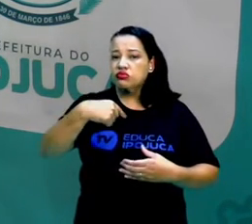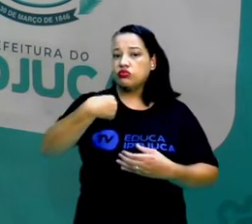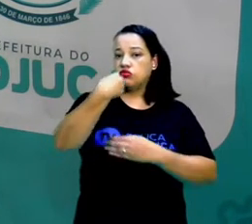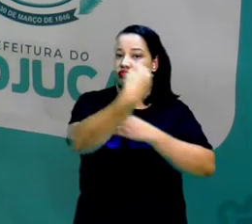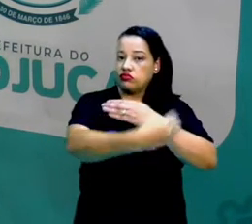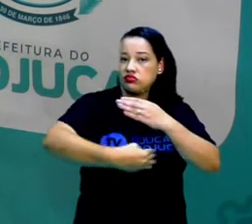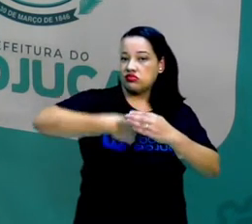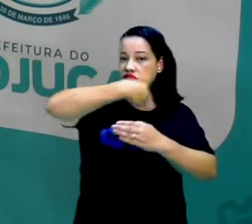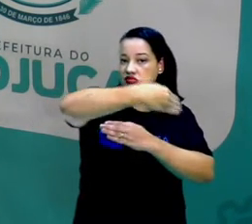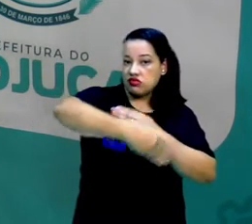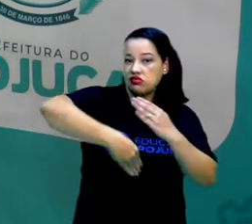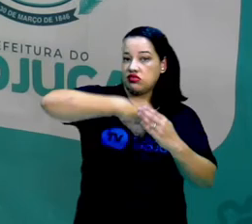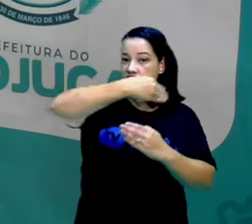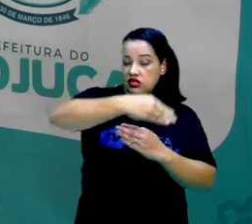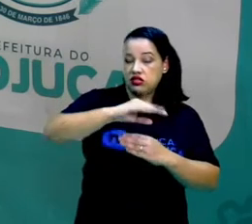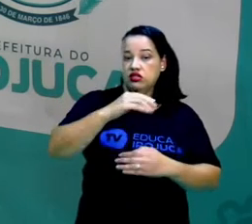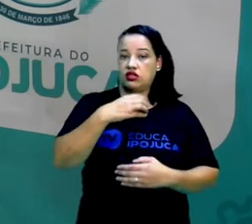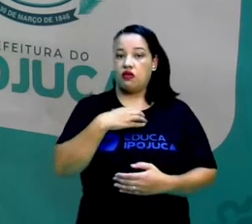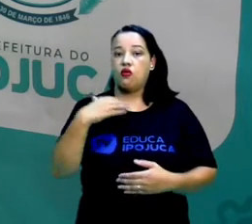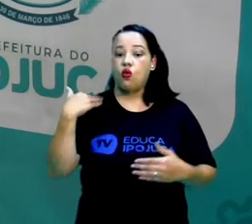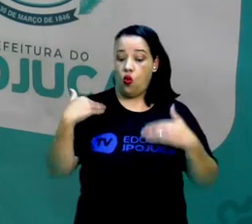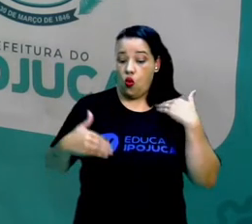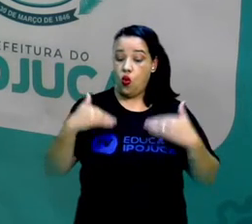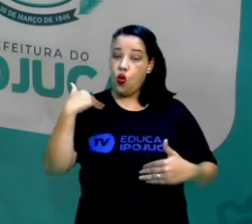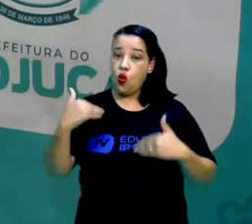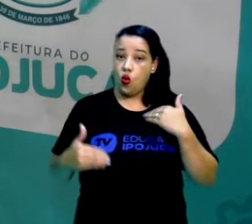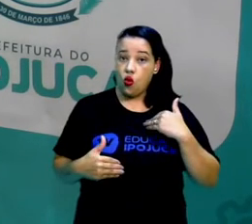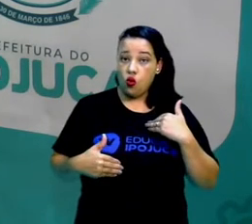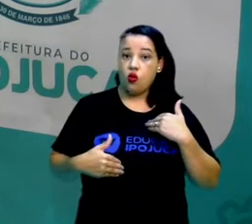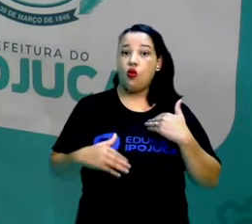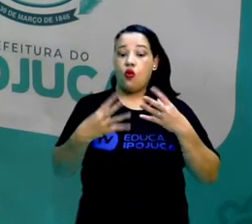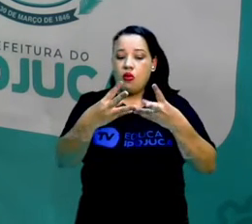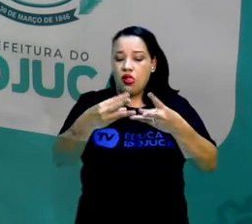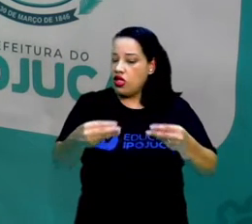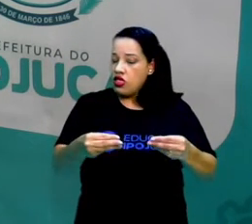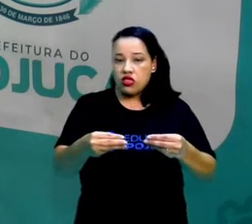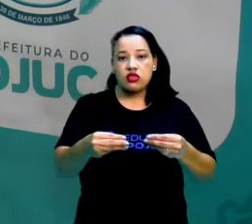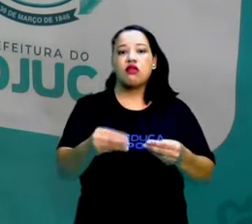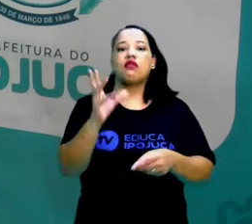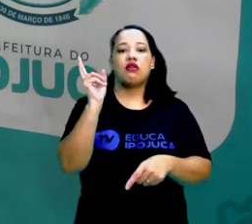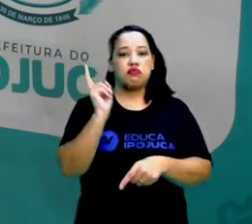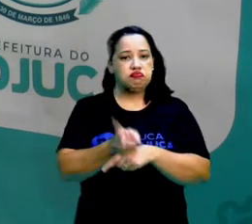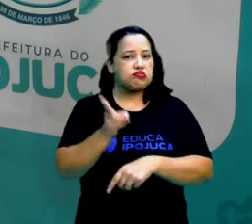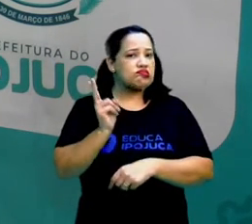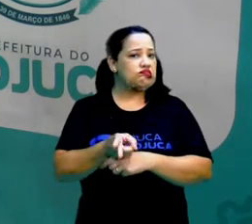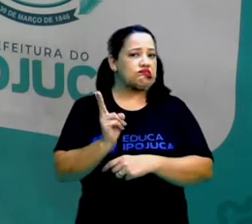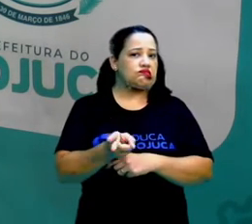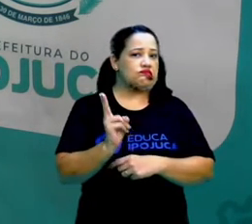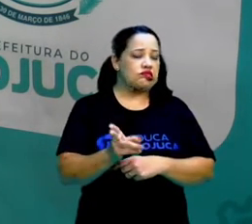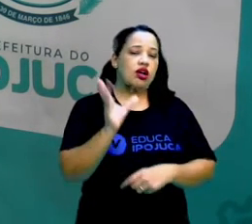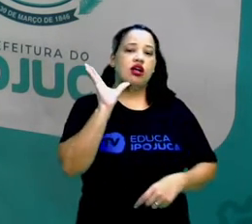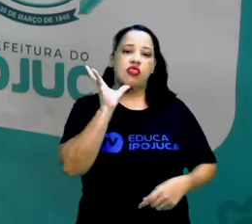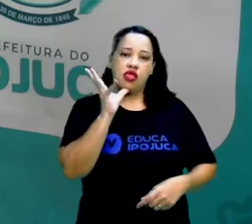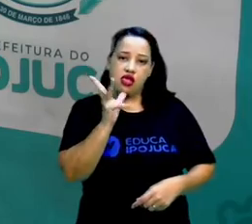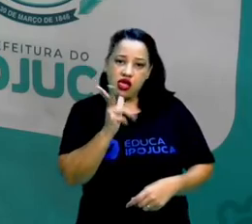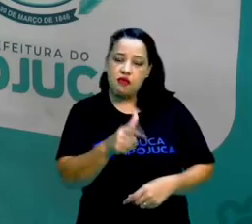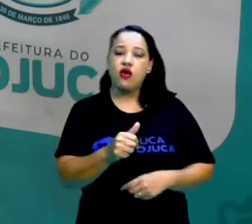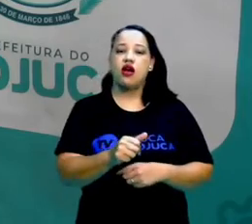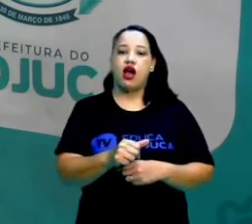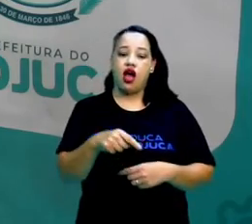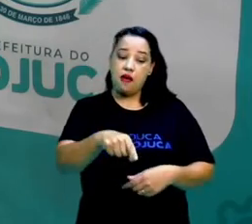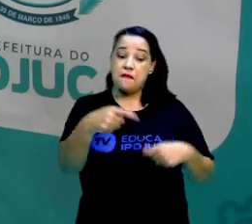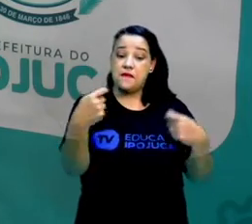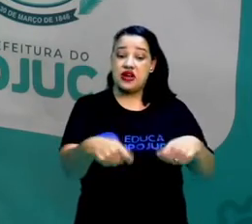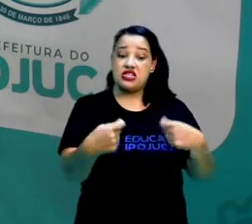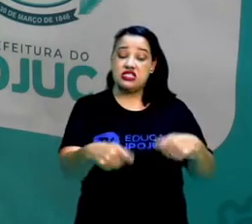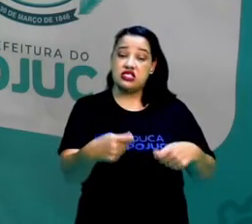preservar soco e ele durasse aí milhares de anos certo então isso era necessário para pessoa poder viver depois da morte